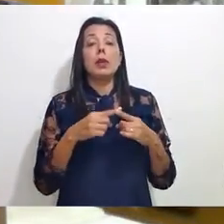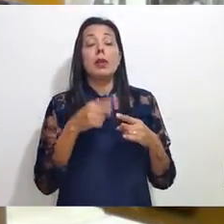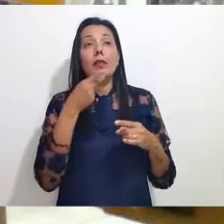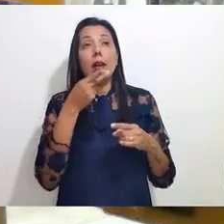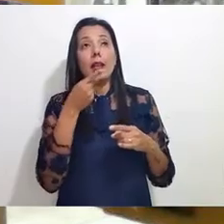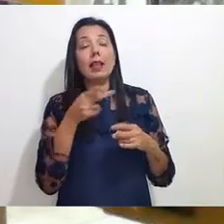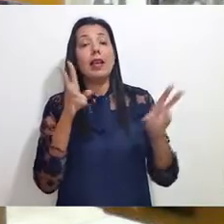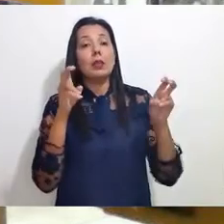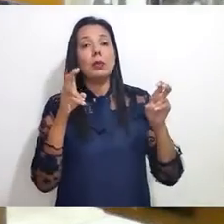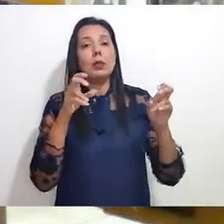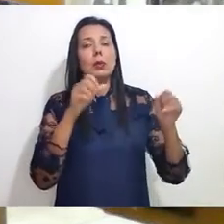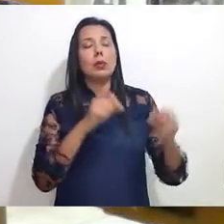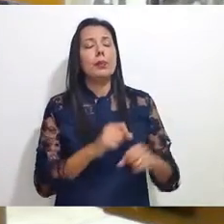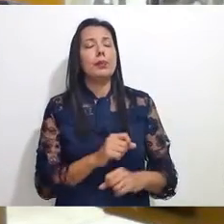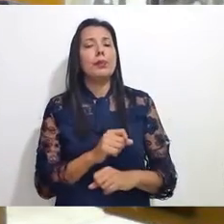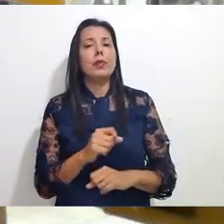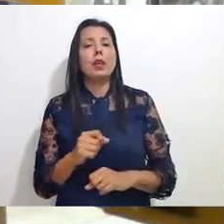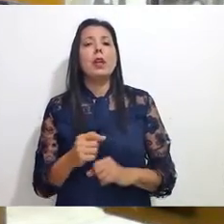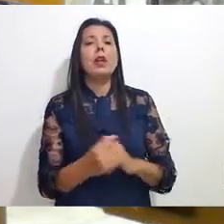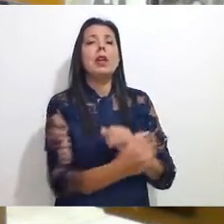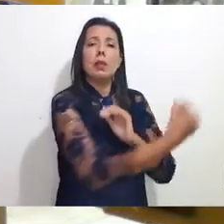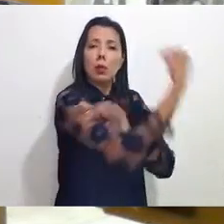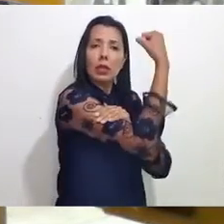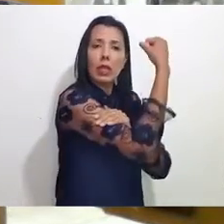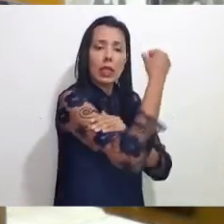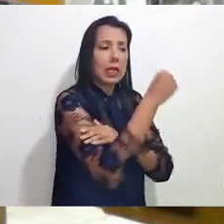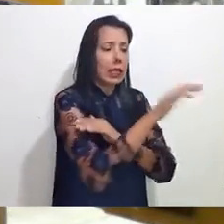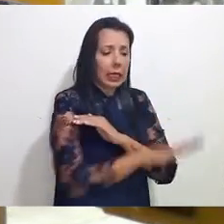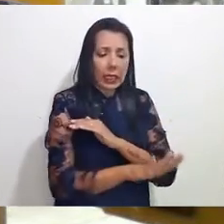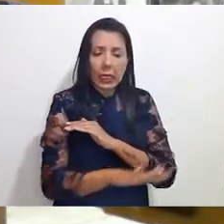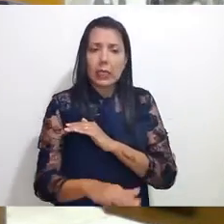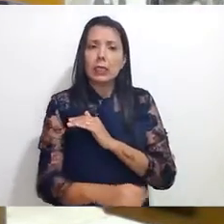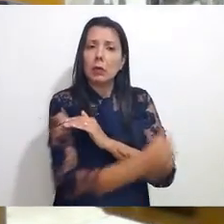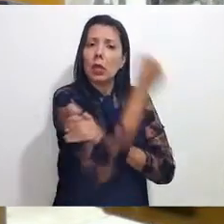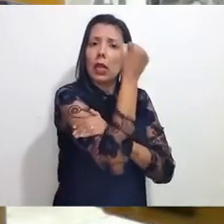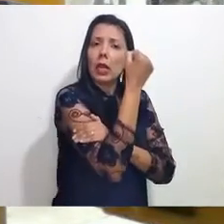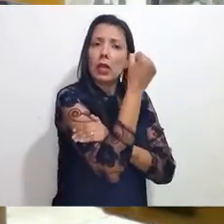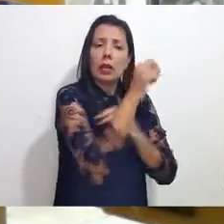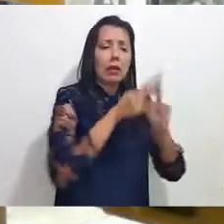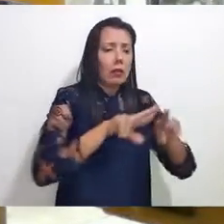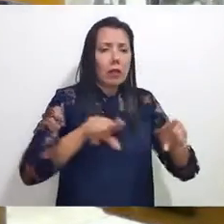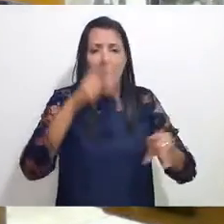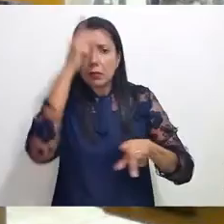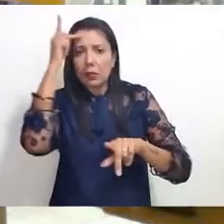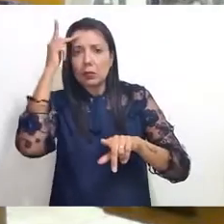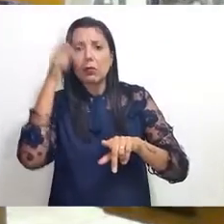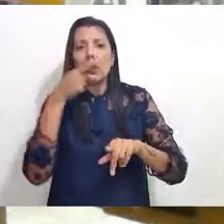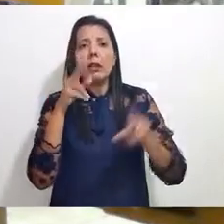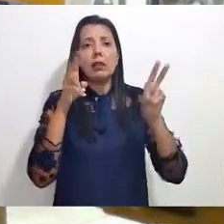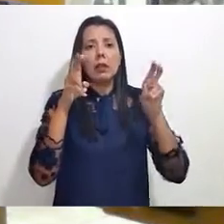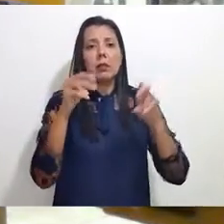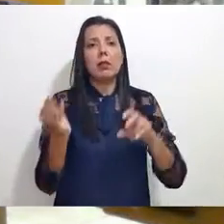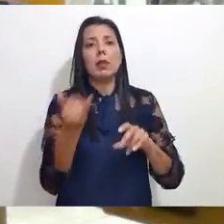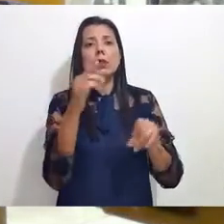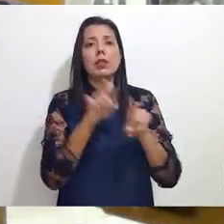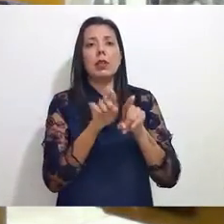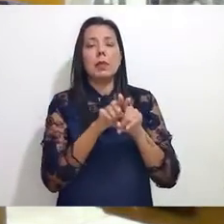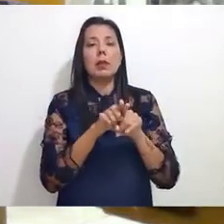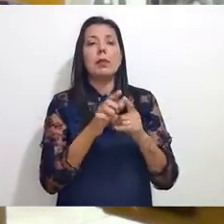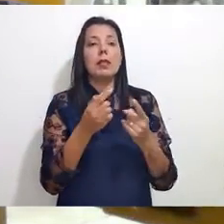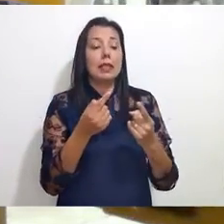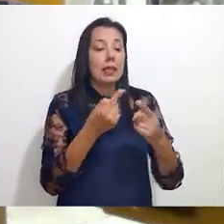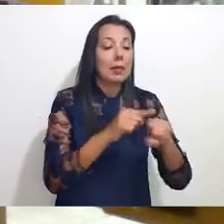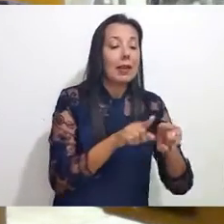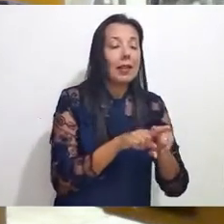um ser, empodera o adulto também para poder falar desse tema que é tão importante e precisa ser combatido urgentemente, porque infelizmente com esse